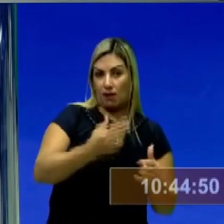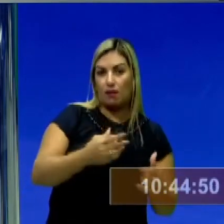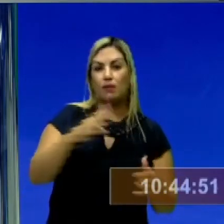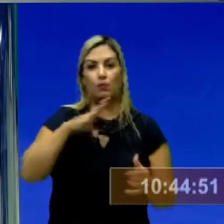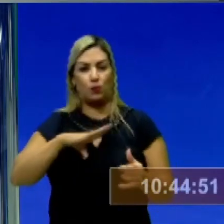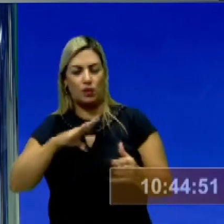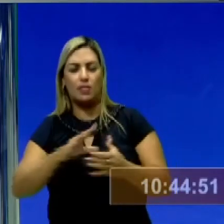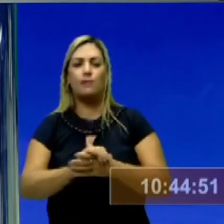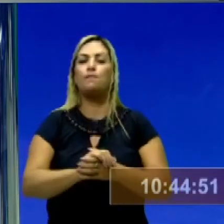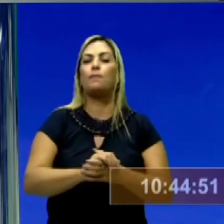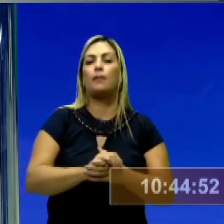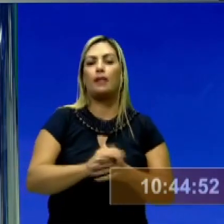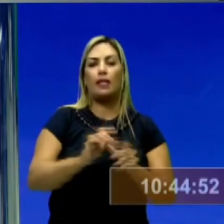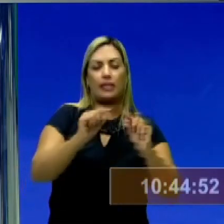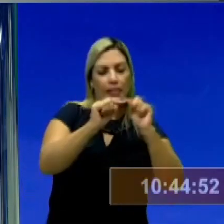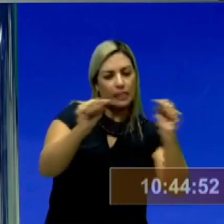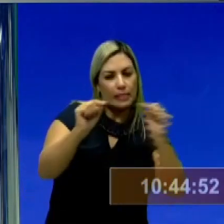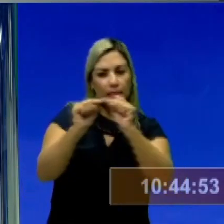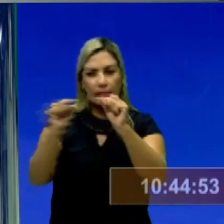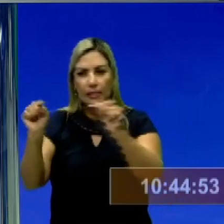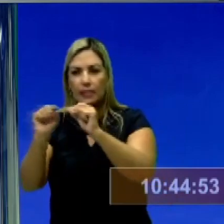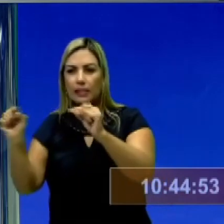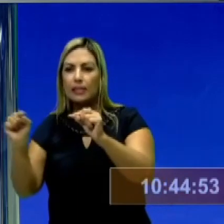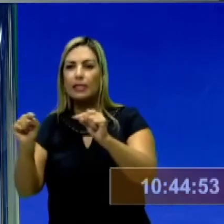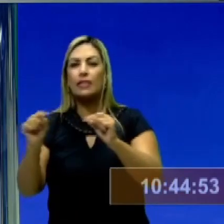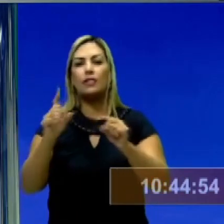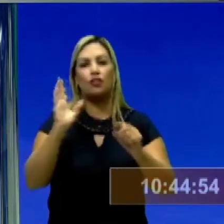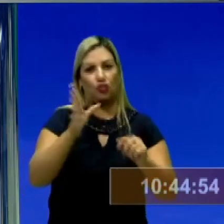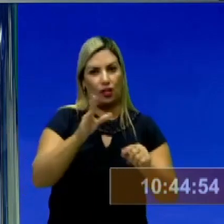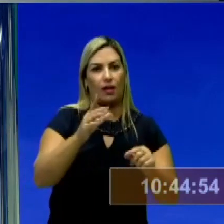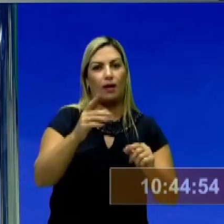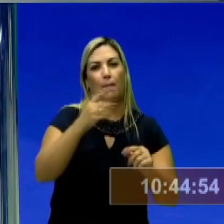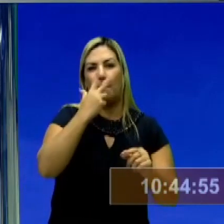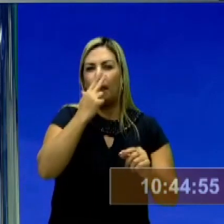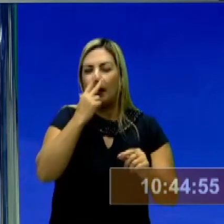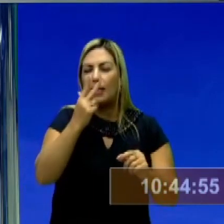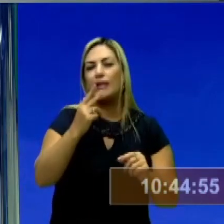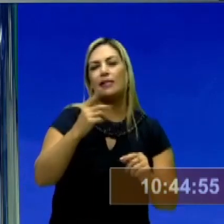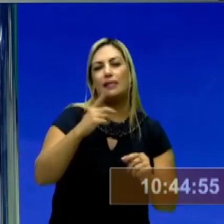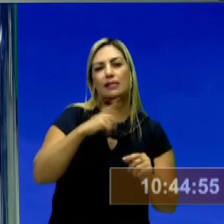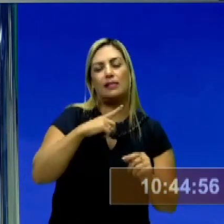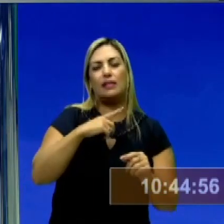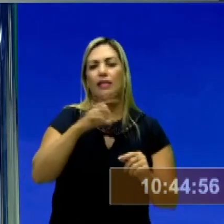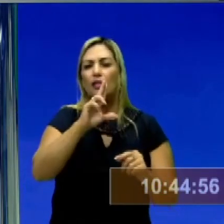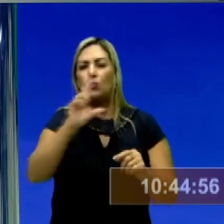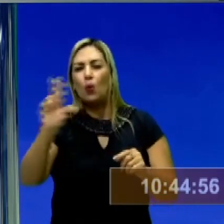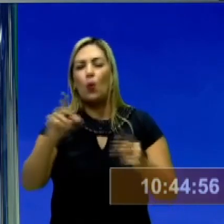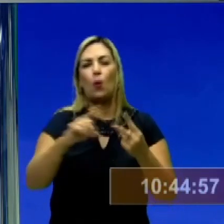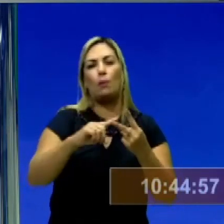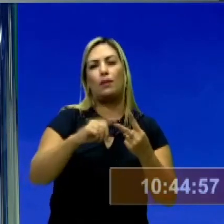grifos, que são as pistas tipográficas, que a gente envolve data, nome,